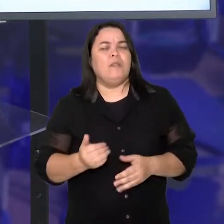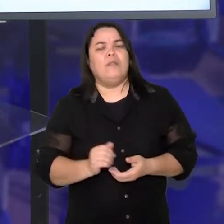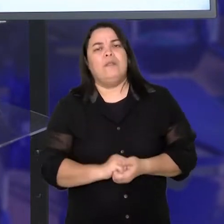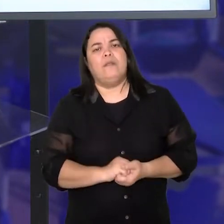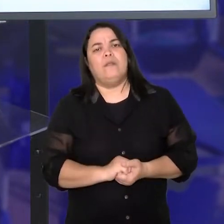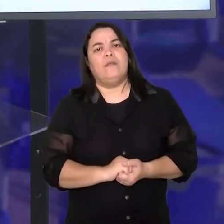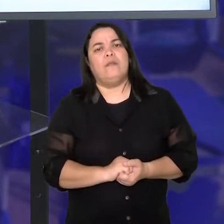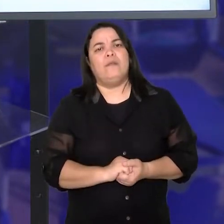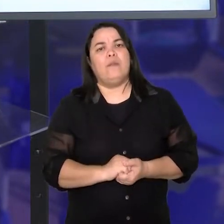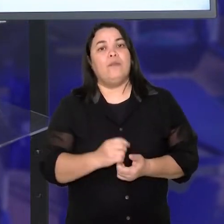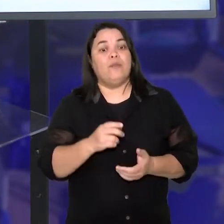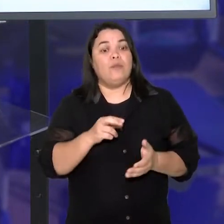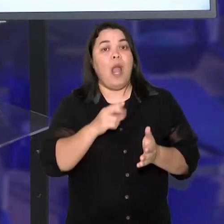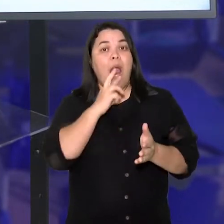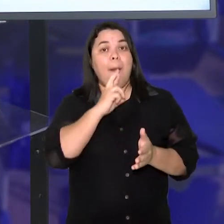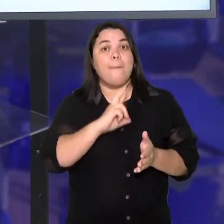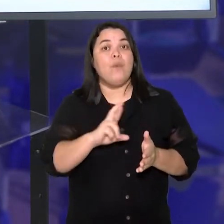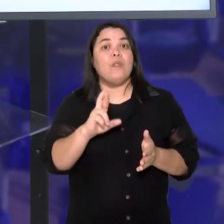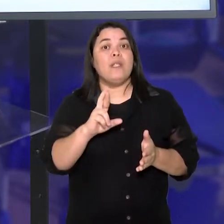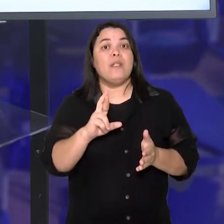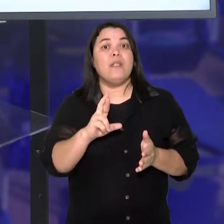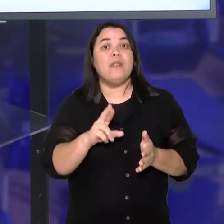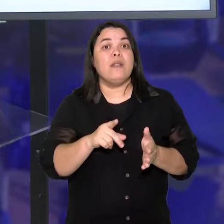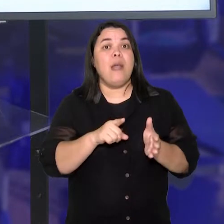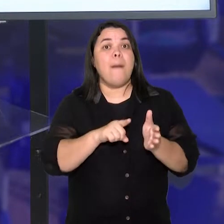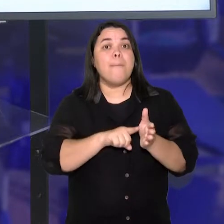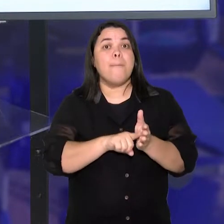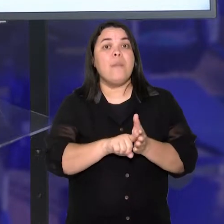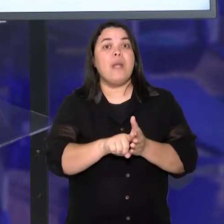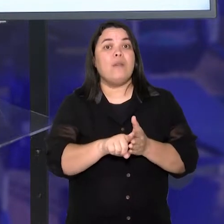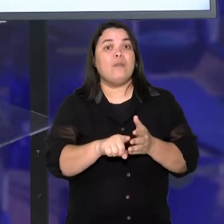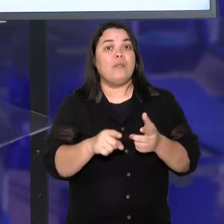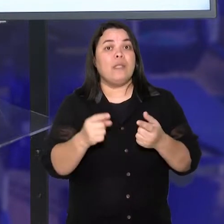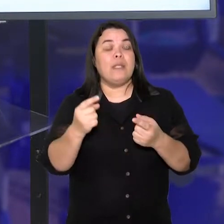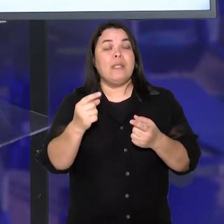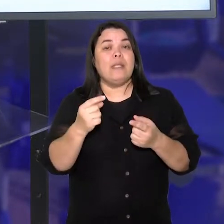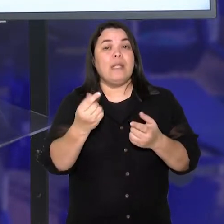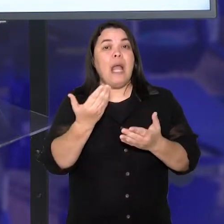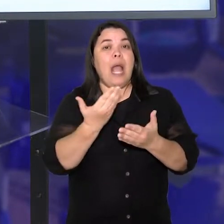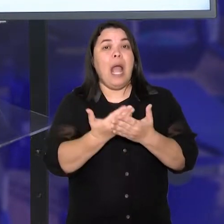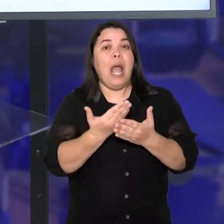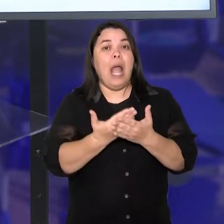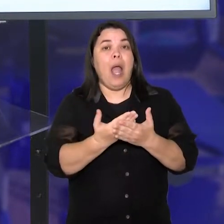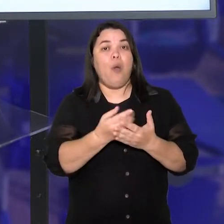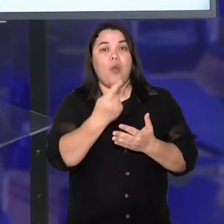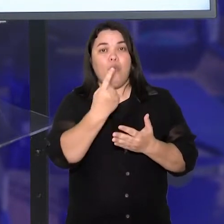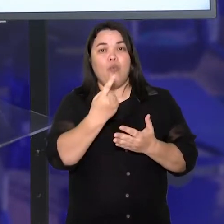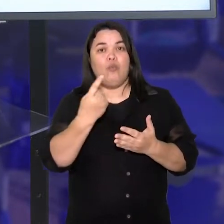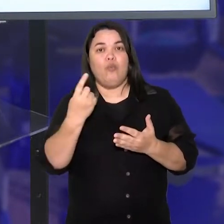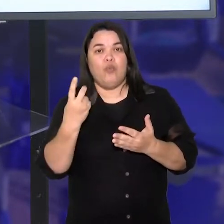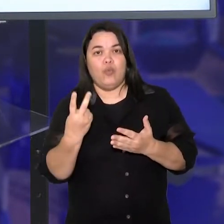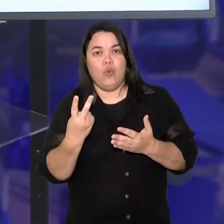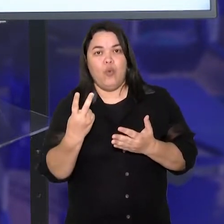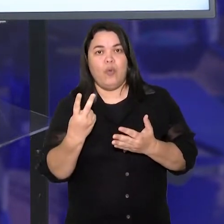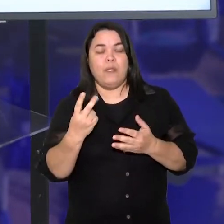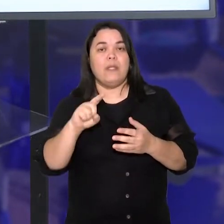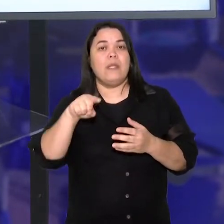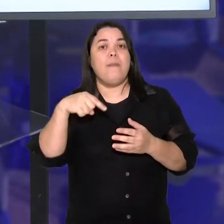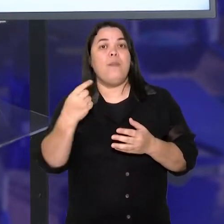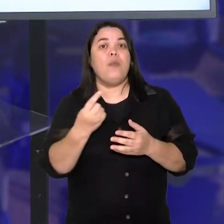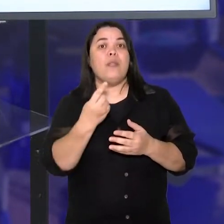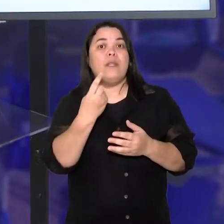corrigir as questões que estão voltadas para as aulas 1 e 2 e 3 e 4, né? Que é justamente